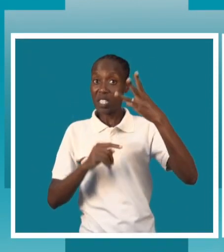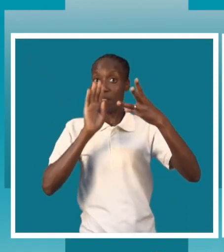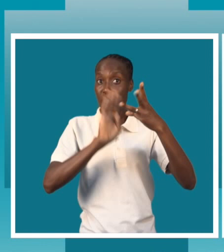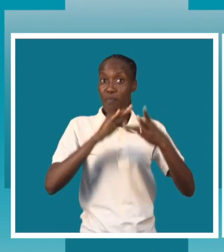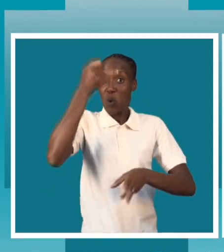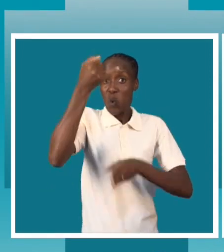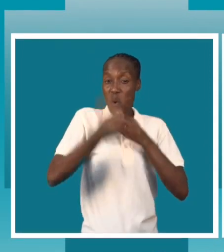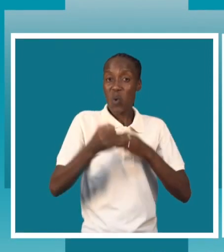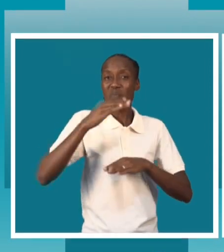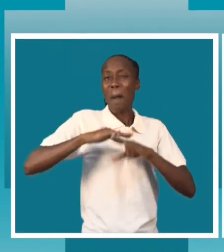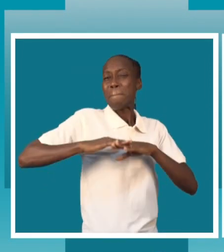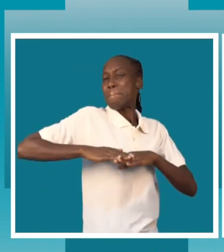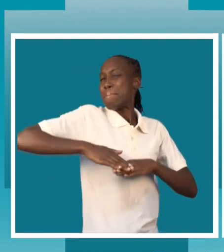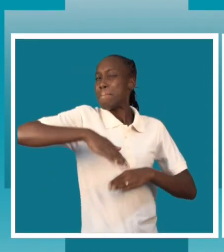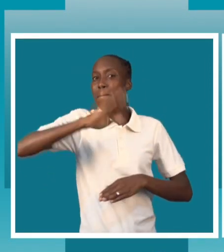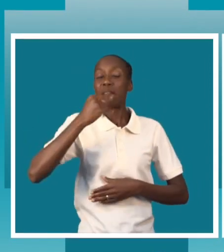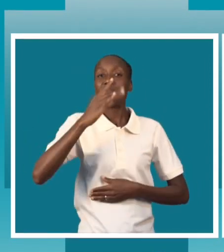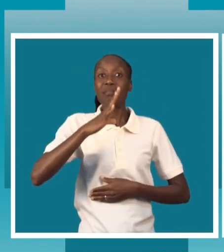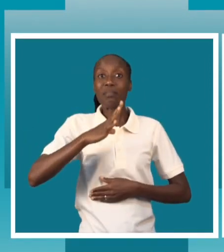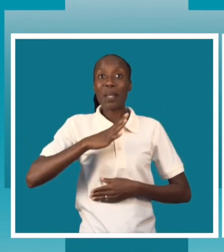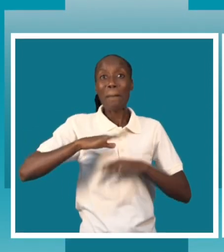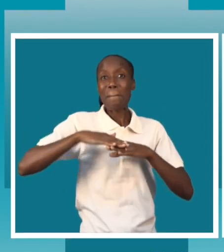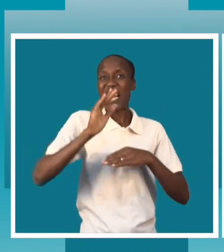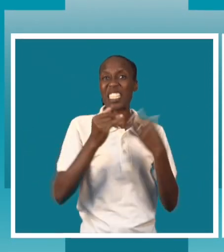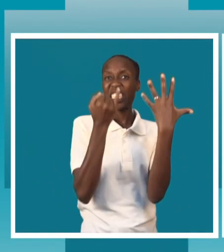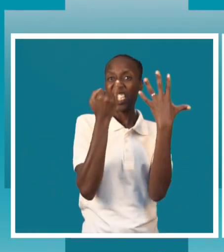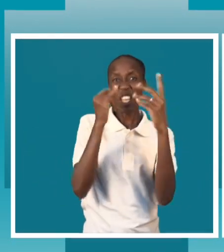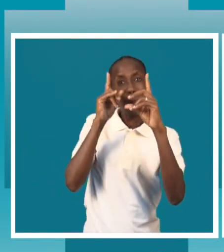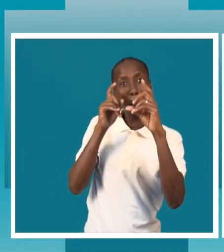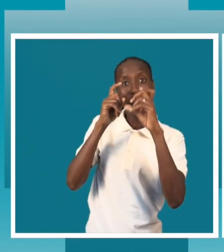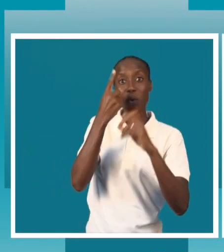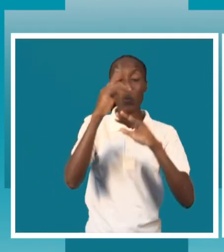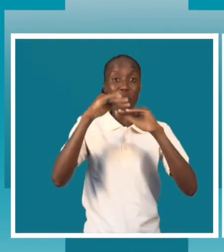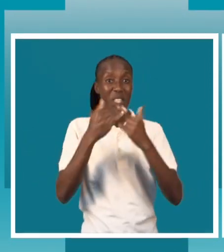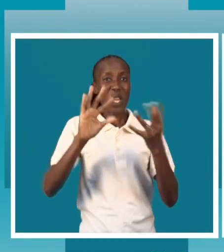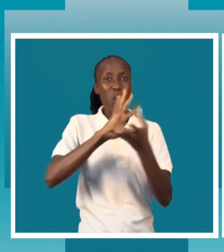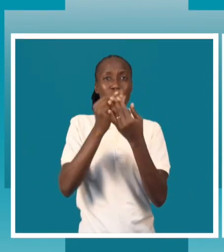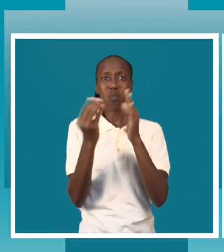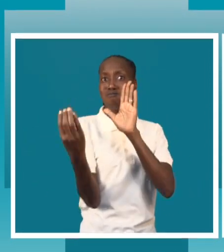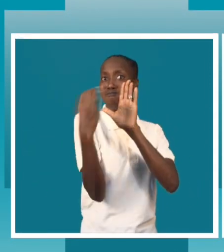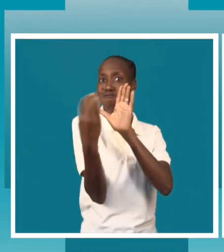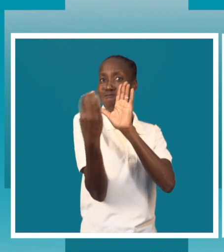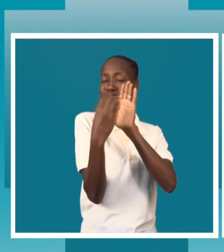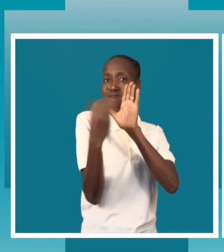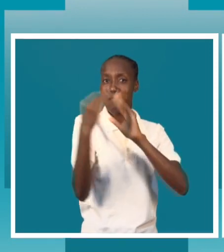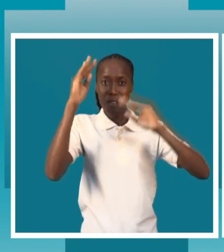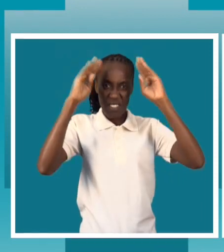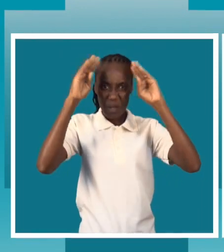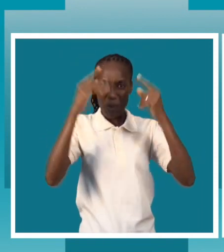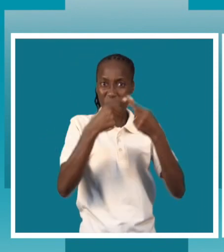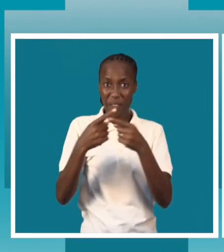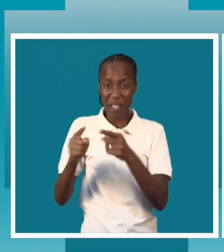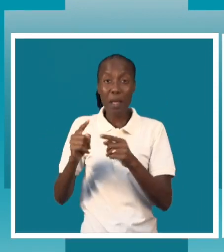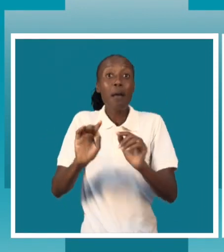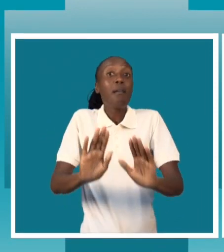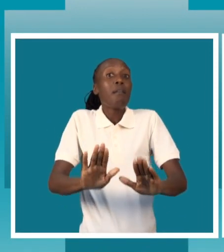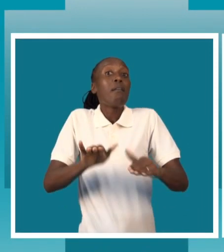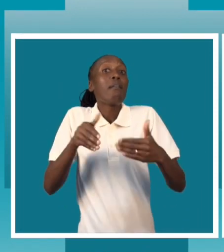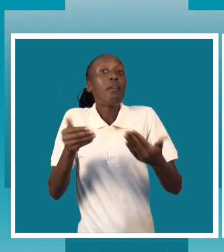E o terceiro e último nível é o crónico. Está quem faz mais de seis selfies por dia e posta todas nas redes sociais.